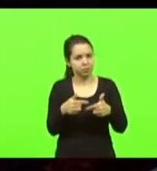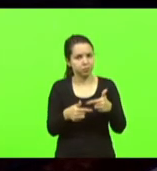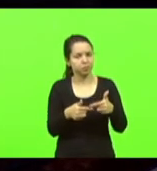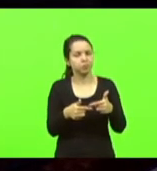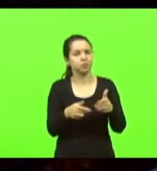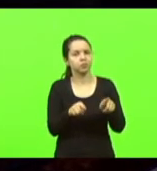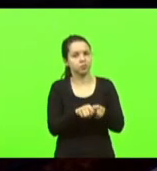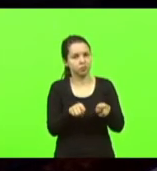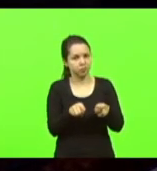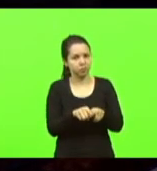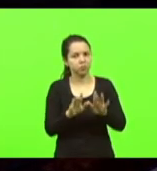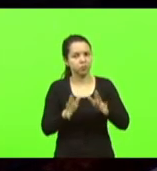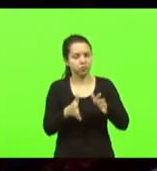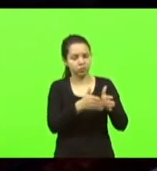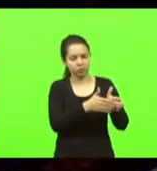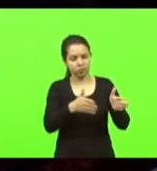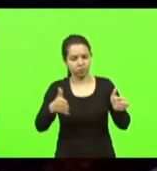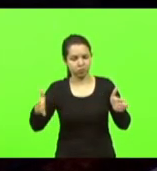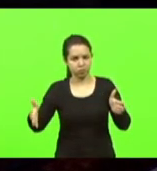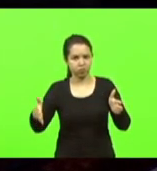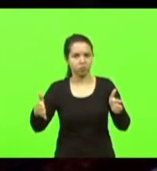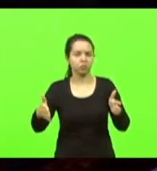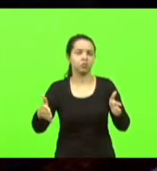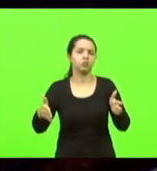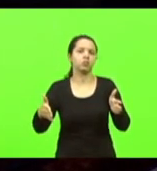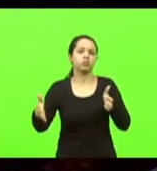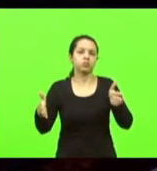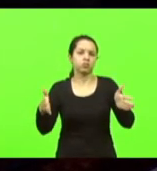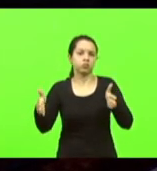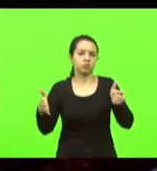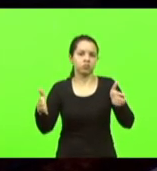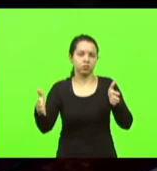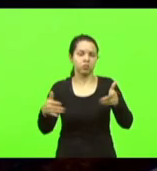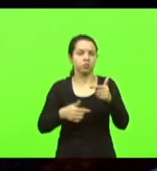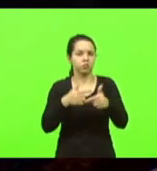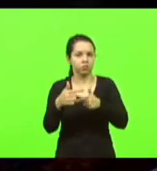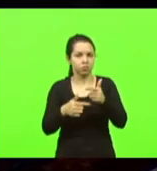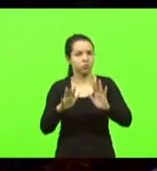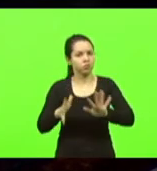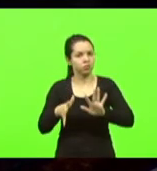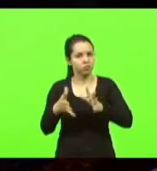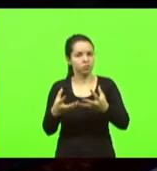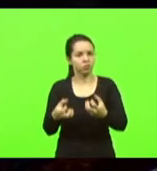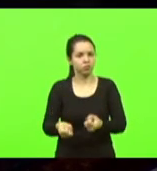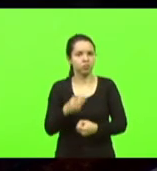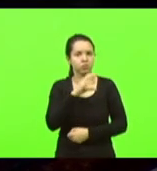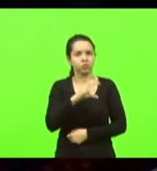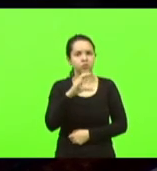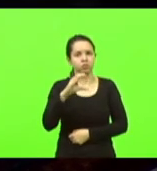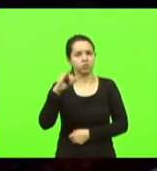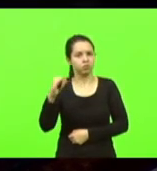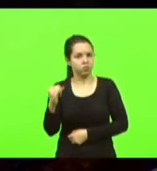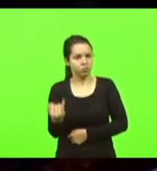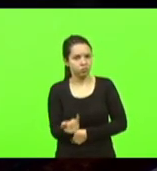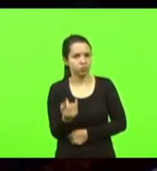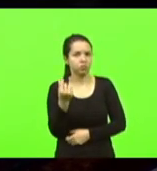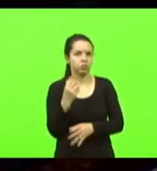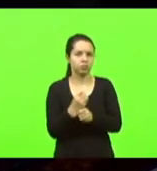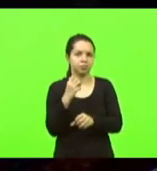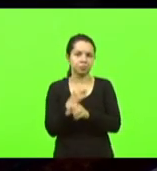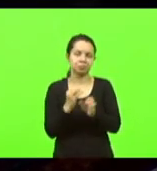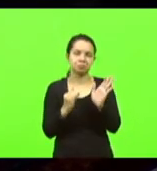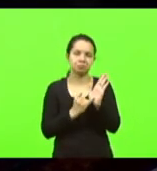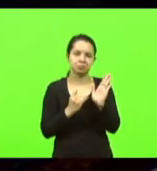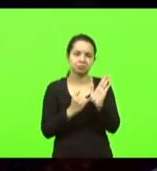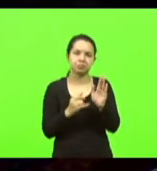já foi adotado pelos três relatores da comissão de concessão e Justiça de Finanças e tributação